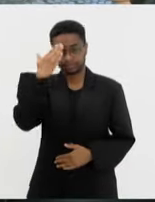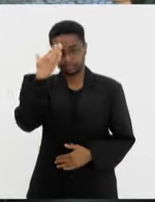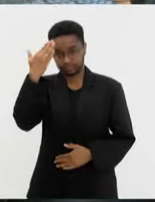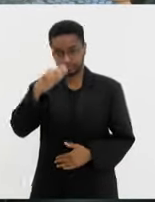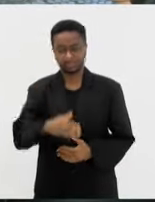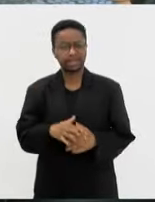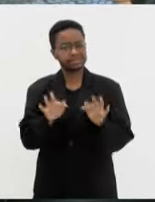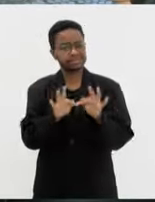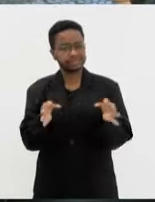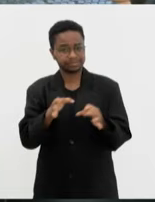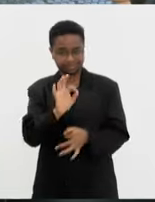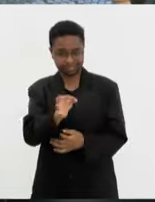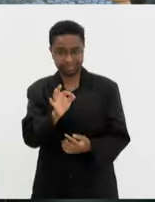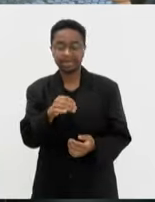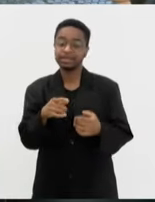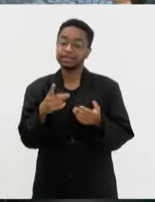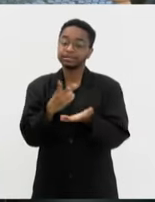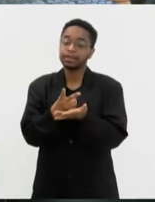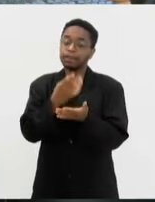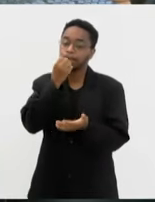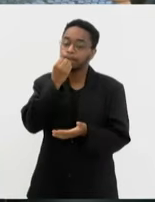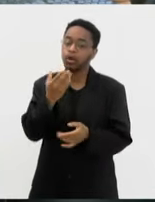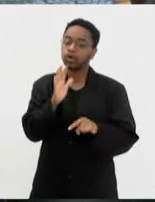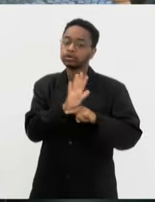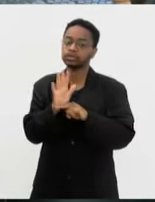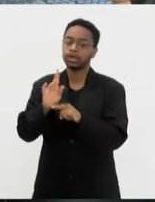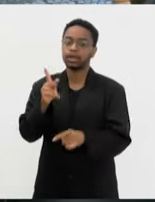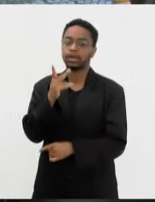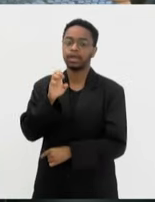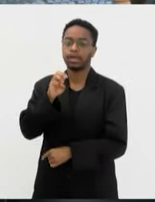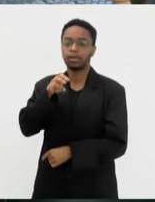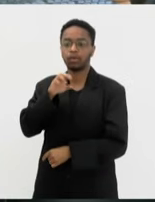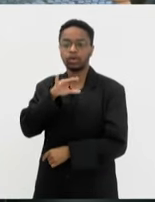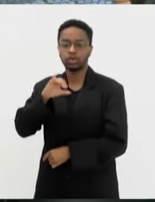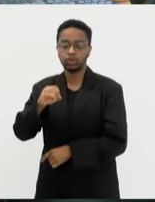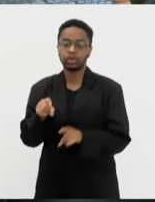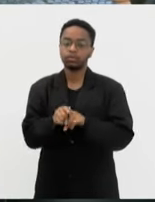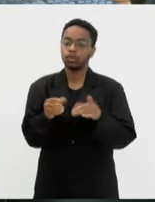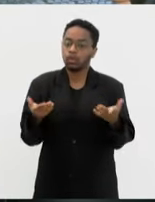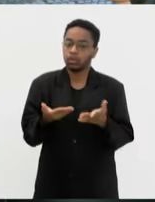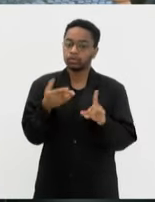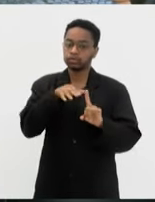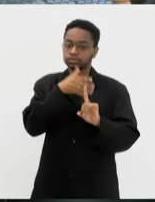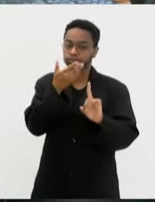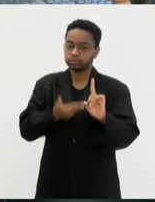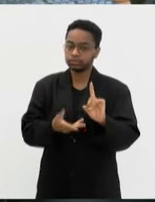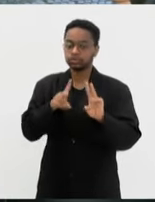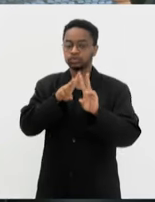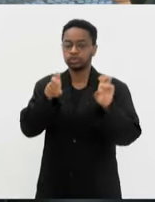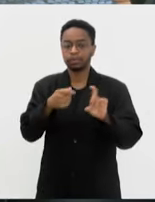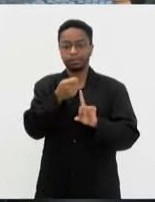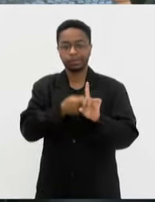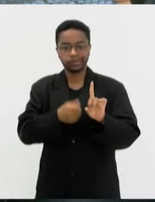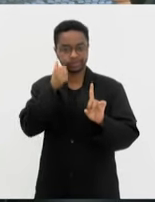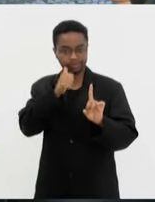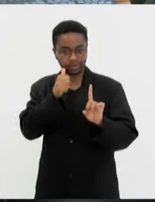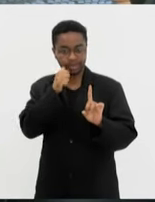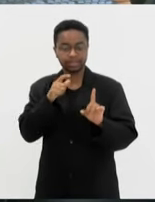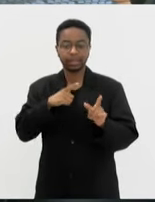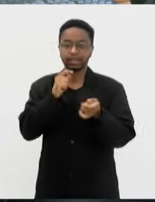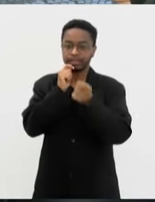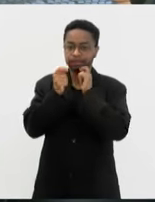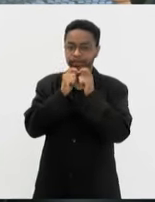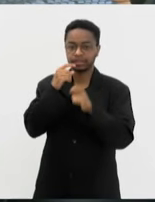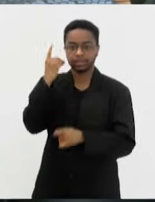super simples, né? Sempre é bom contribuir com o Hemorrio. E na nossa homenagem de hoje, sobre o mês das mulheres, as entrevistas são com